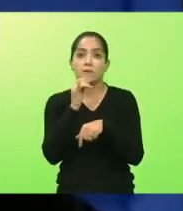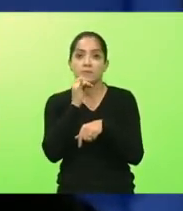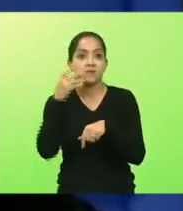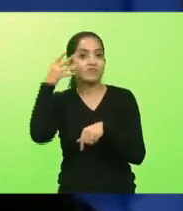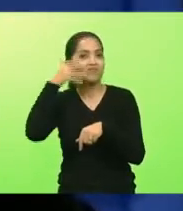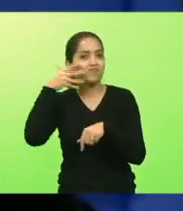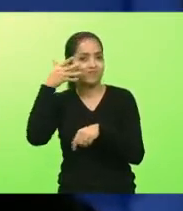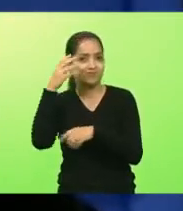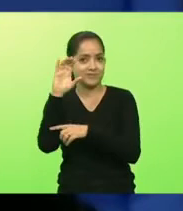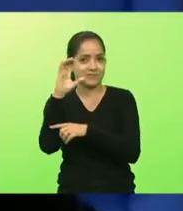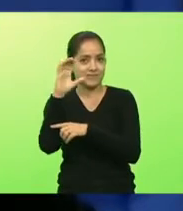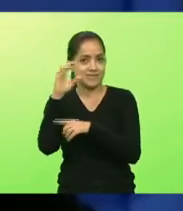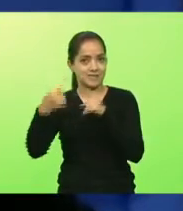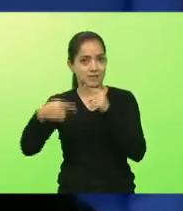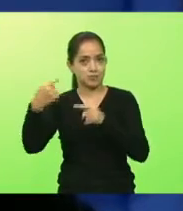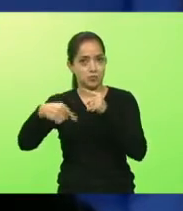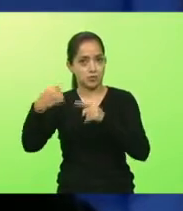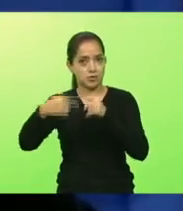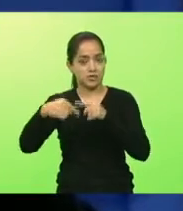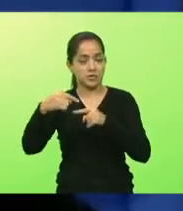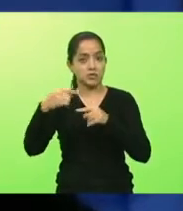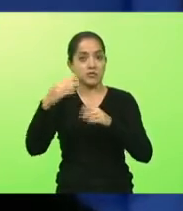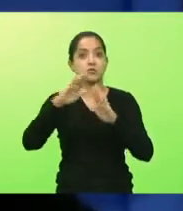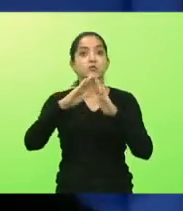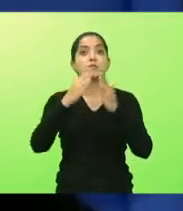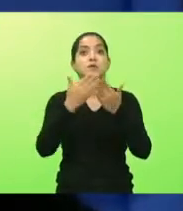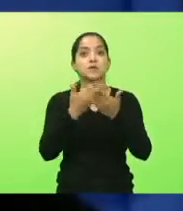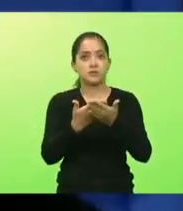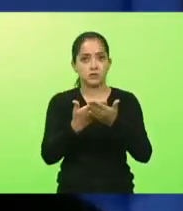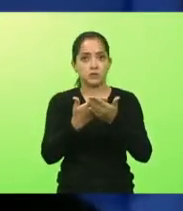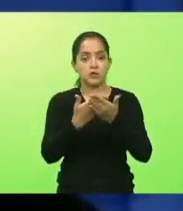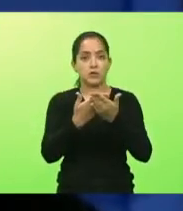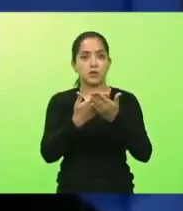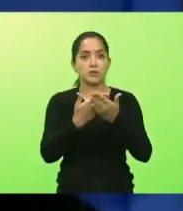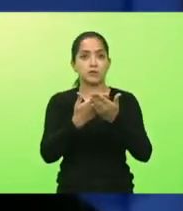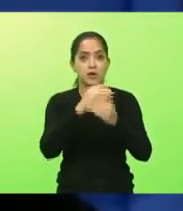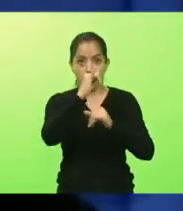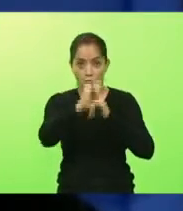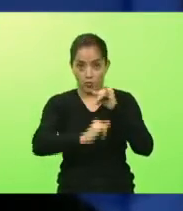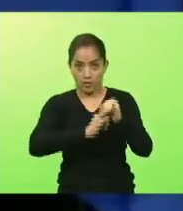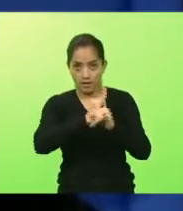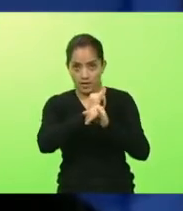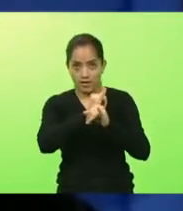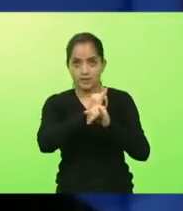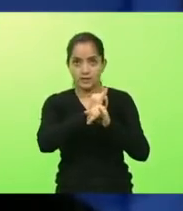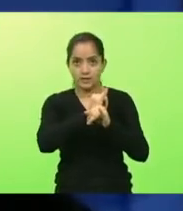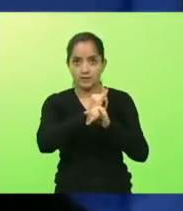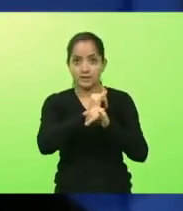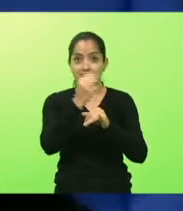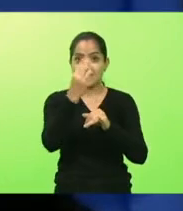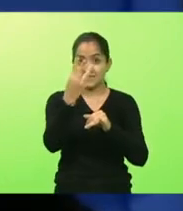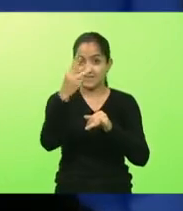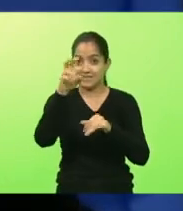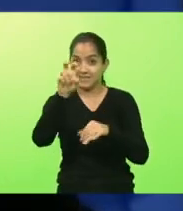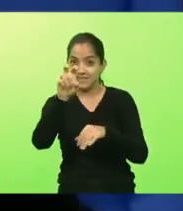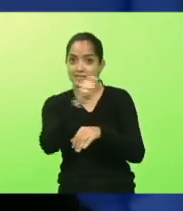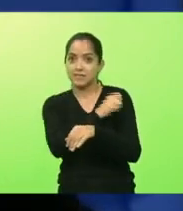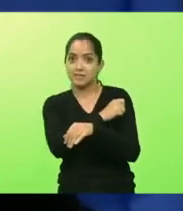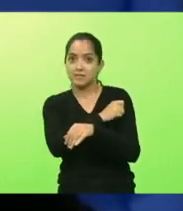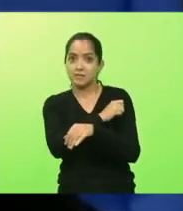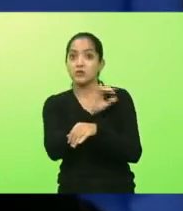ciência política numa escola via online e de 35 alunos apareceram